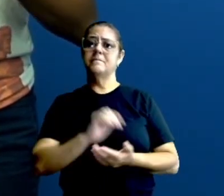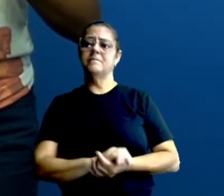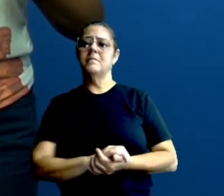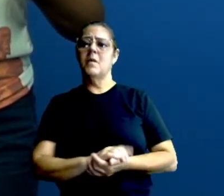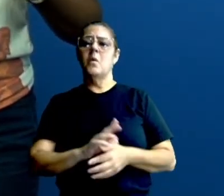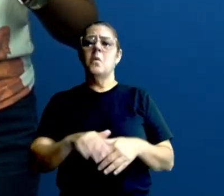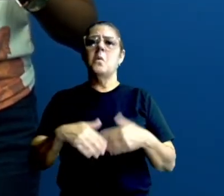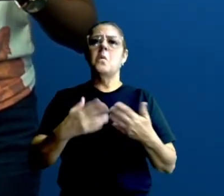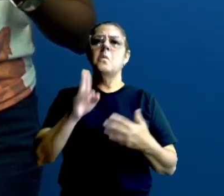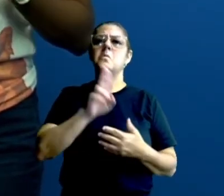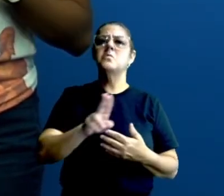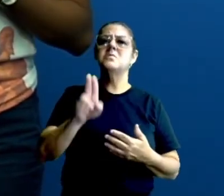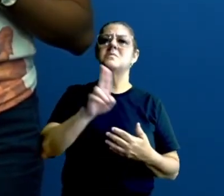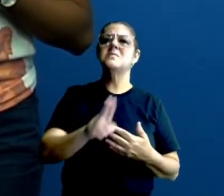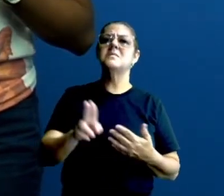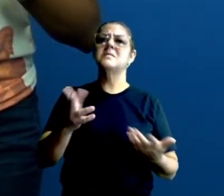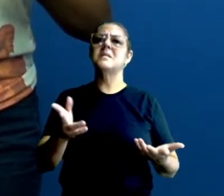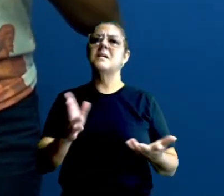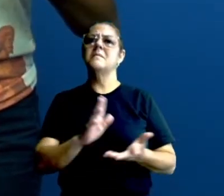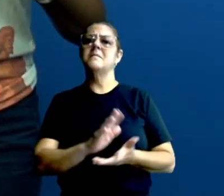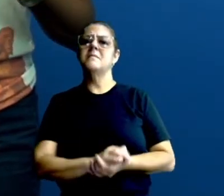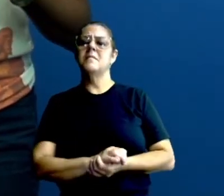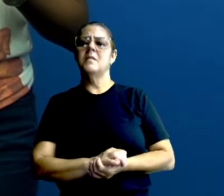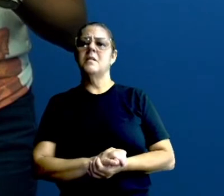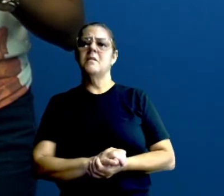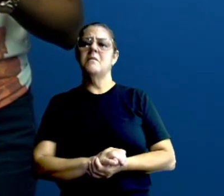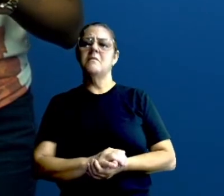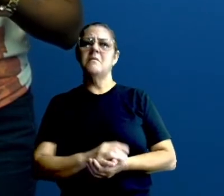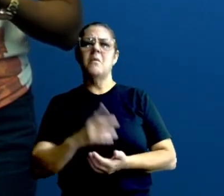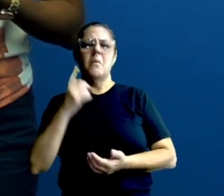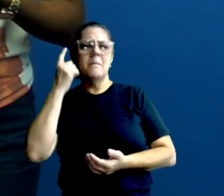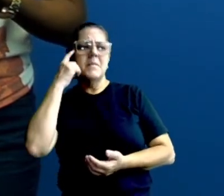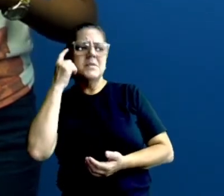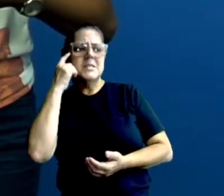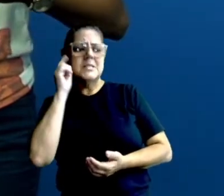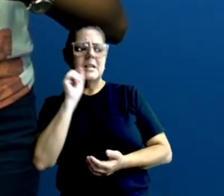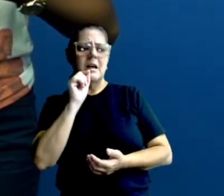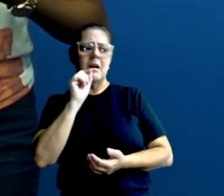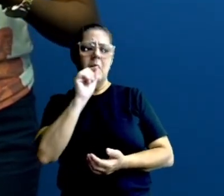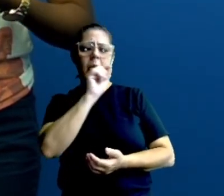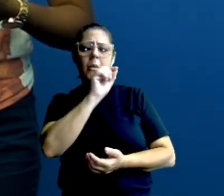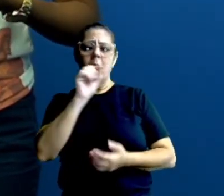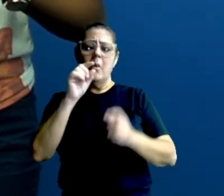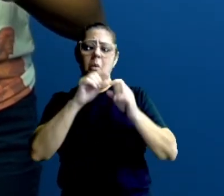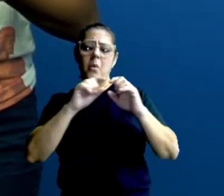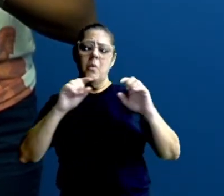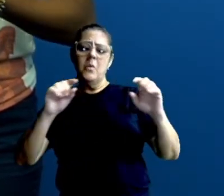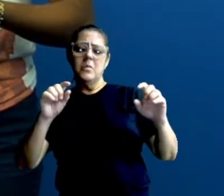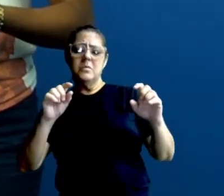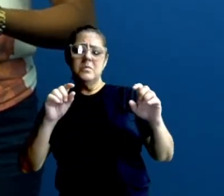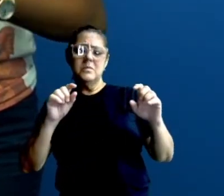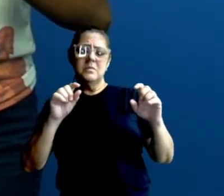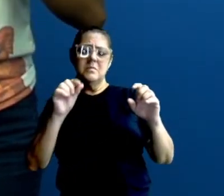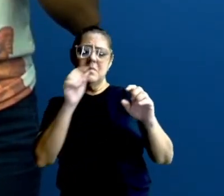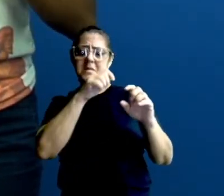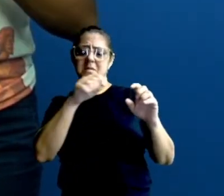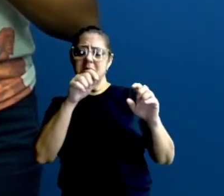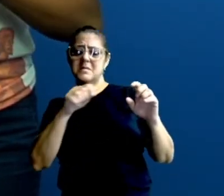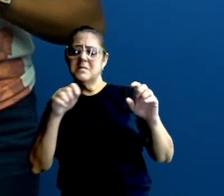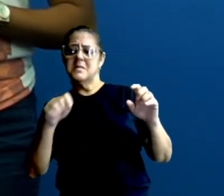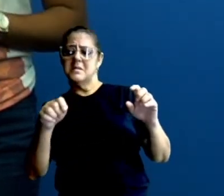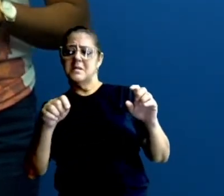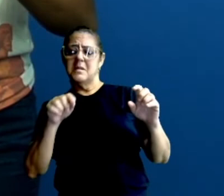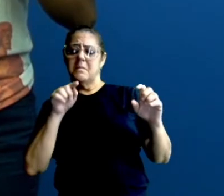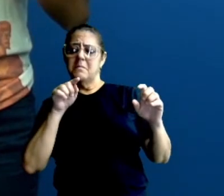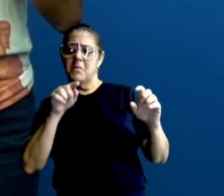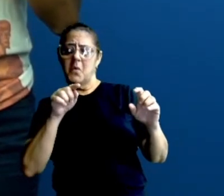Quando é que eu vou colocar esses sinais o que que ele vai trazer para mim essa entonação ela precisa ser escrita